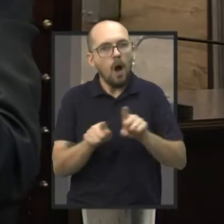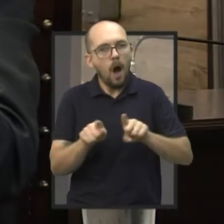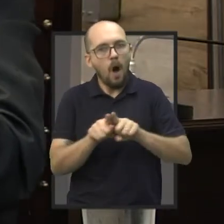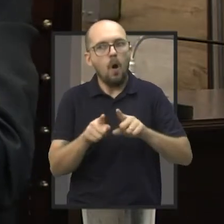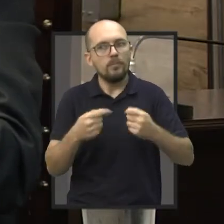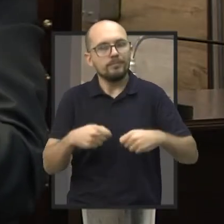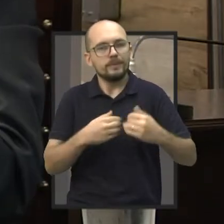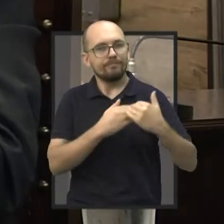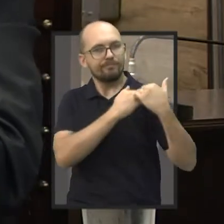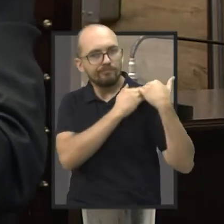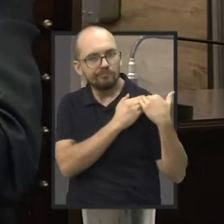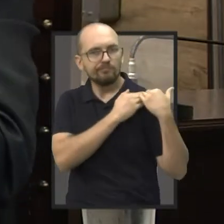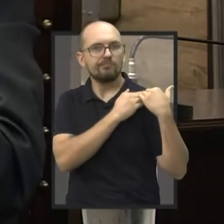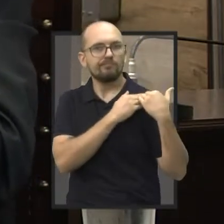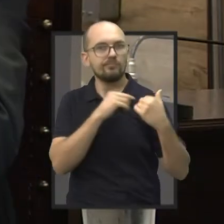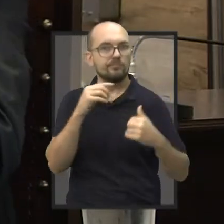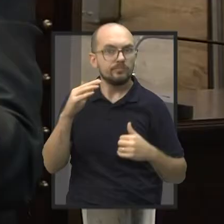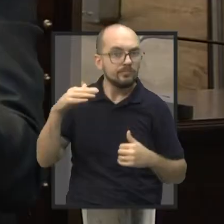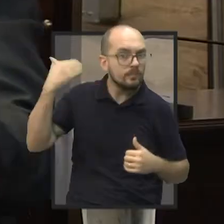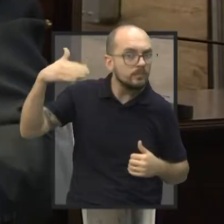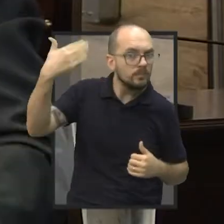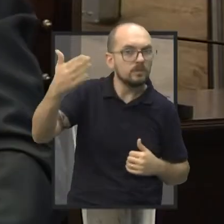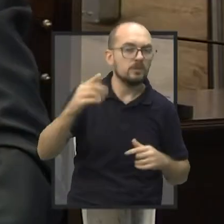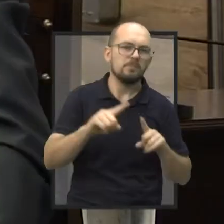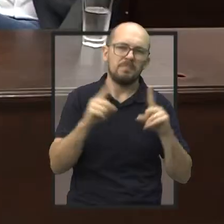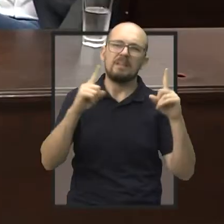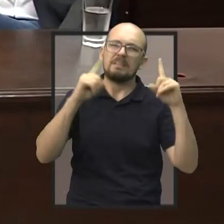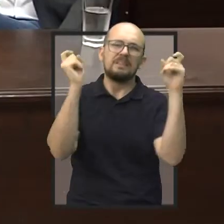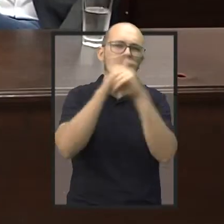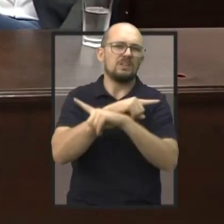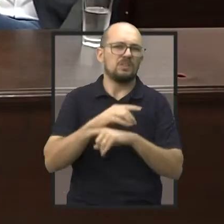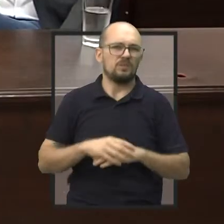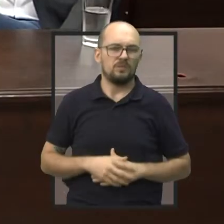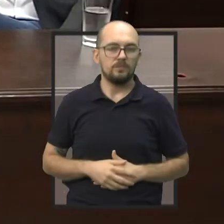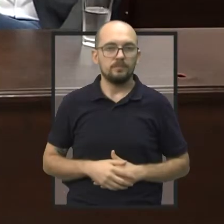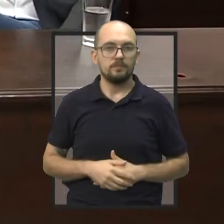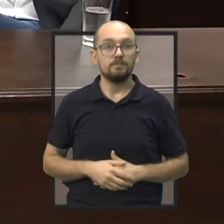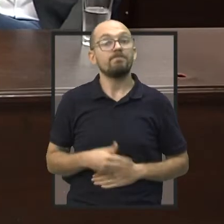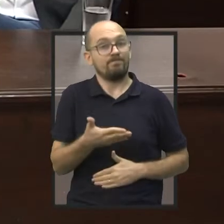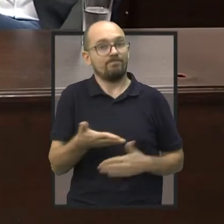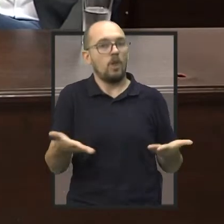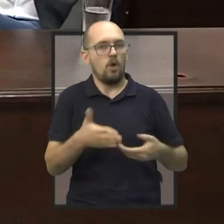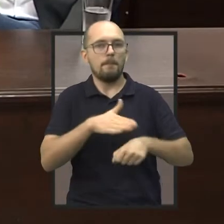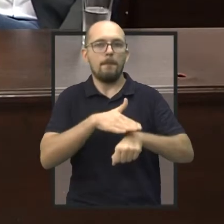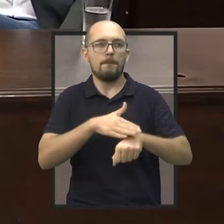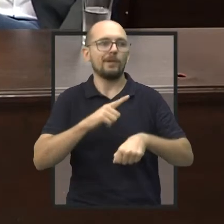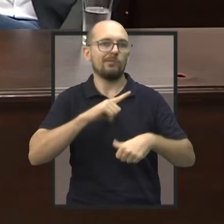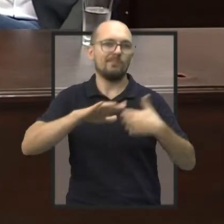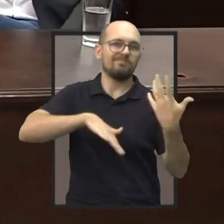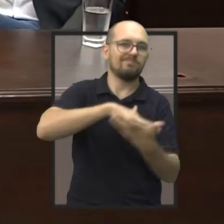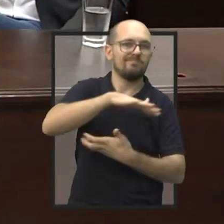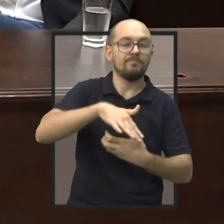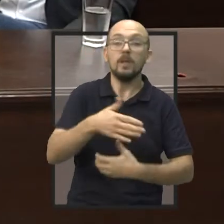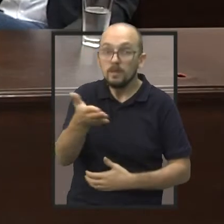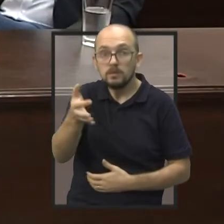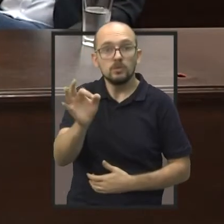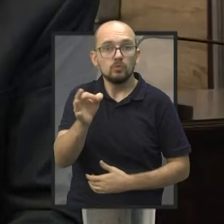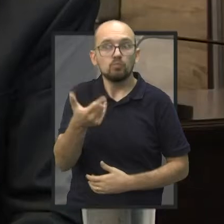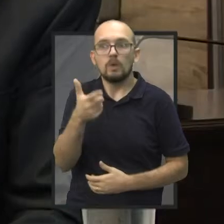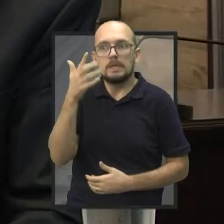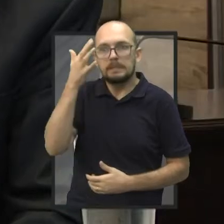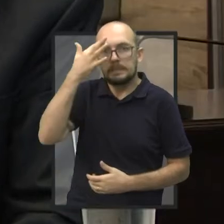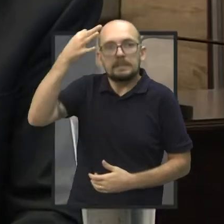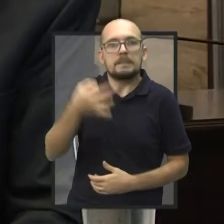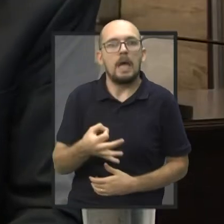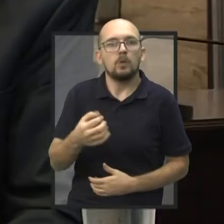assumir essa agenda de jogos novamente. Acho muito difícil isso acontecer. Hoje o momento é de muita incerteza, né? Muita incerteza. É o caso, por